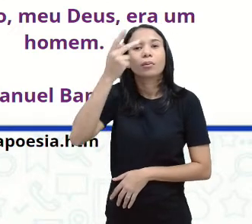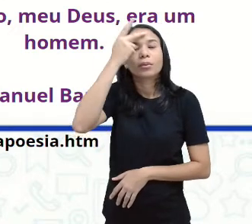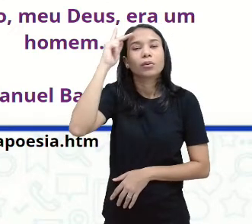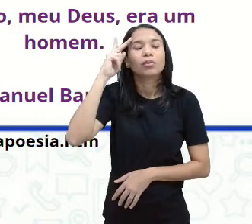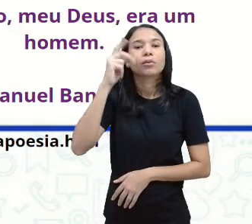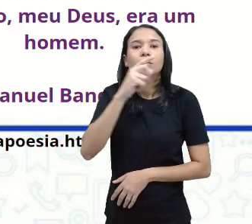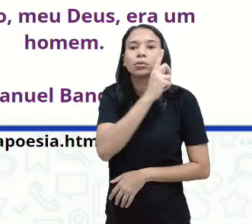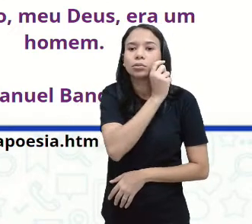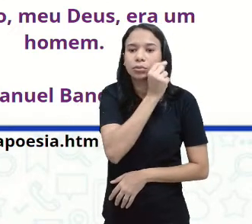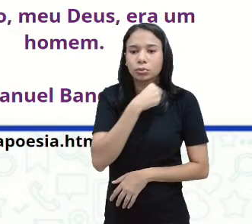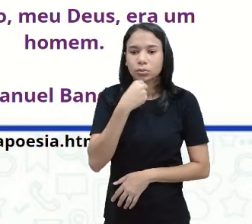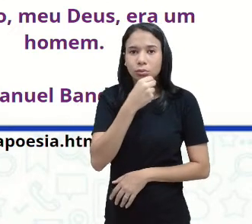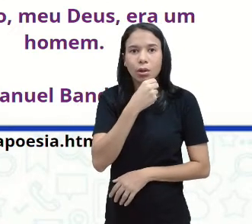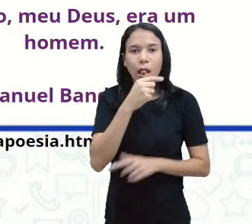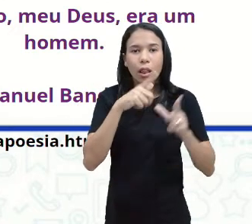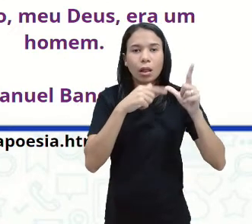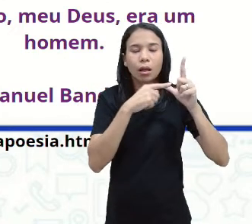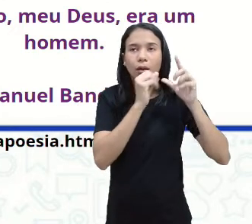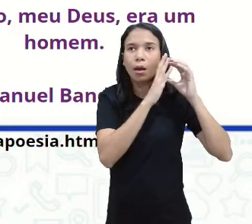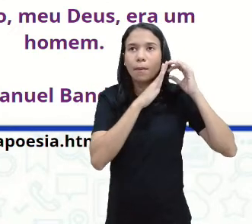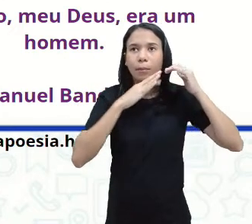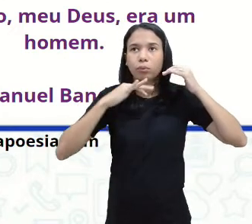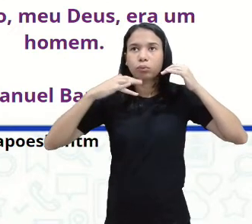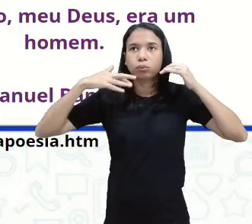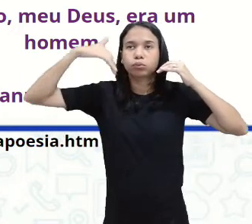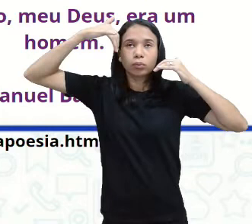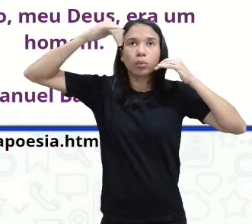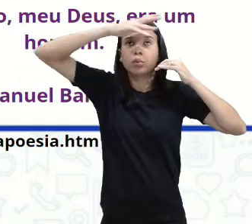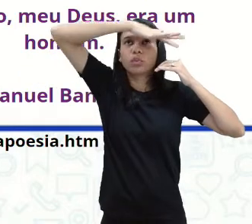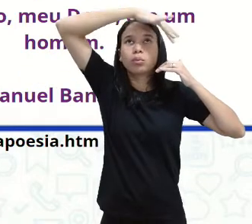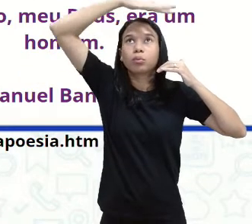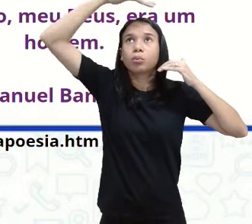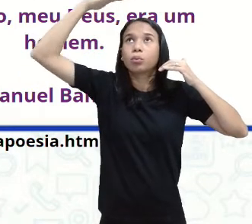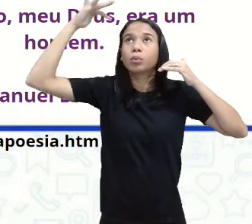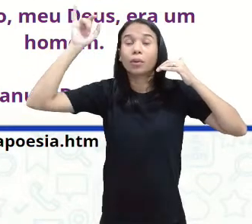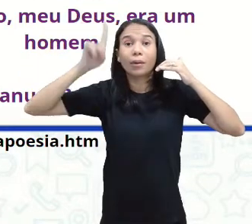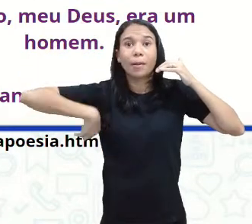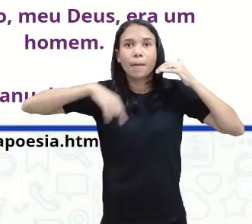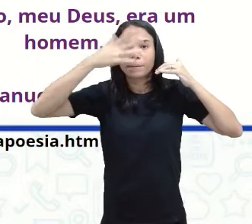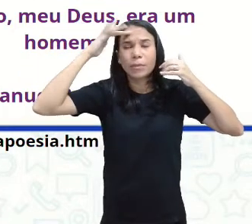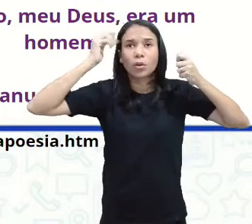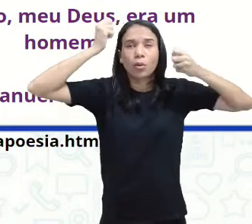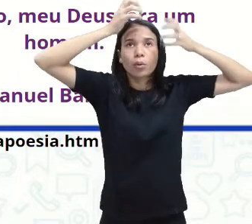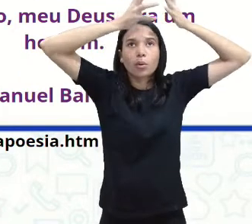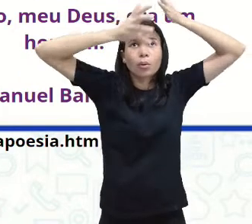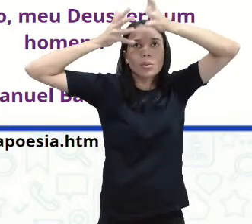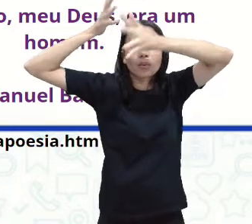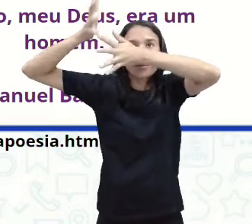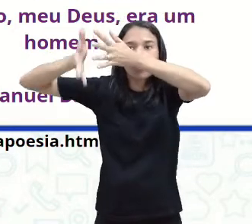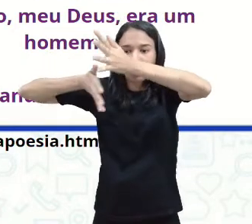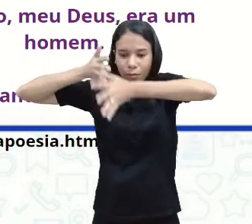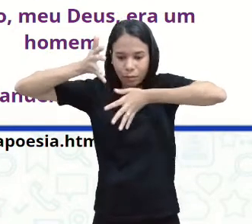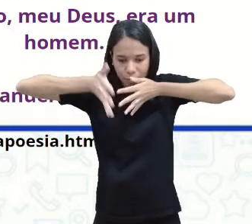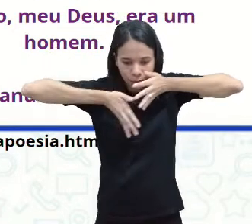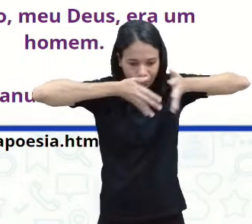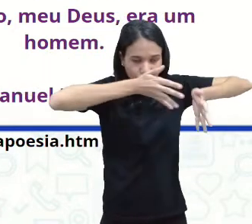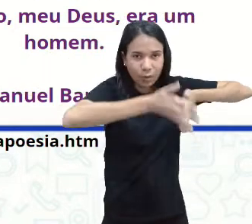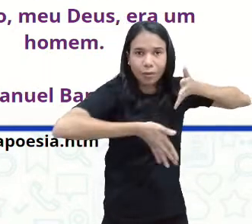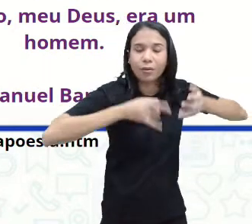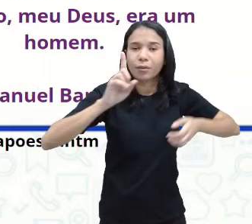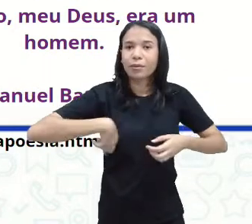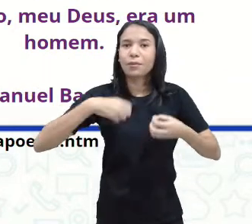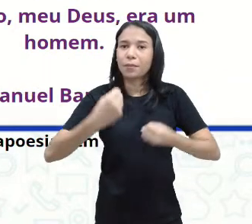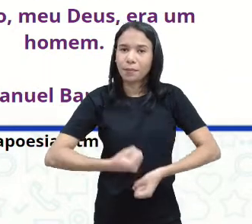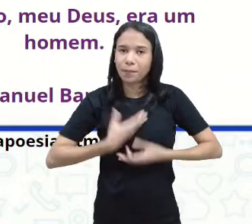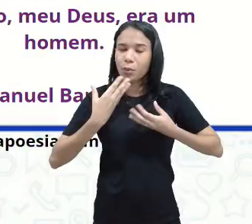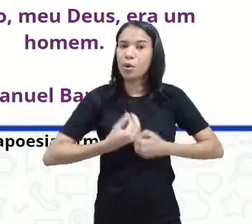poesia escrita no formato de uma pessoa. Isso, né? Isso aconteceu muito, que era uma coisa de poesia concreta, né, Adriana? Sim,